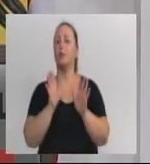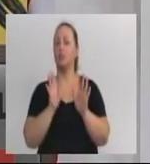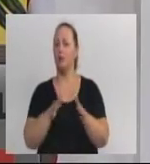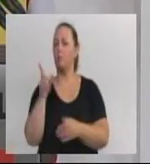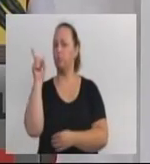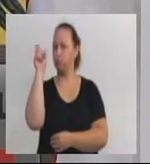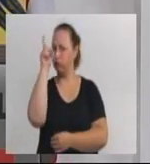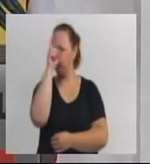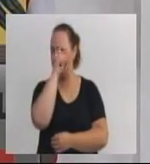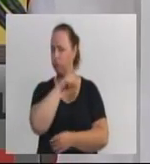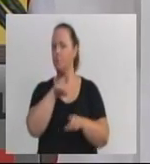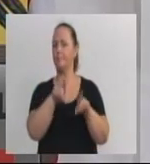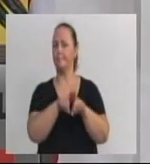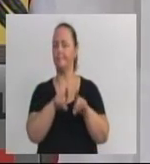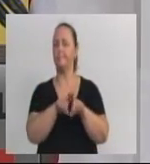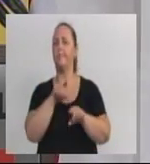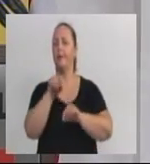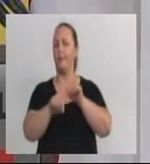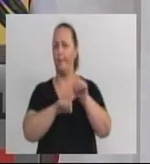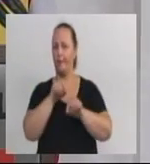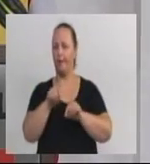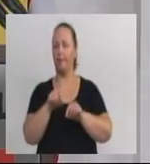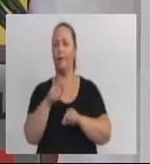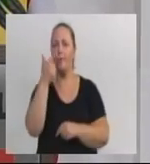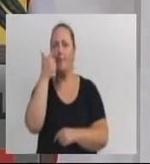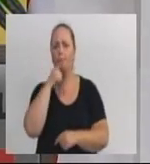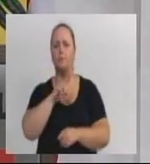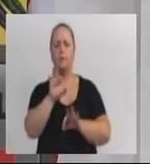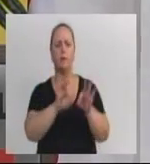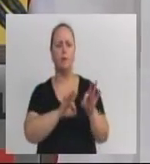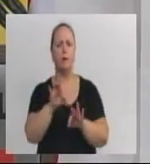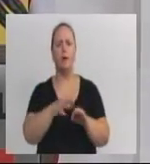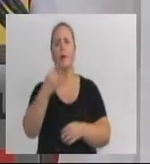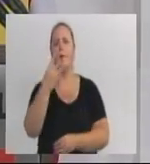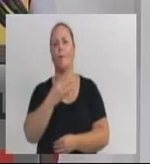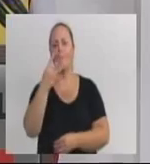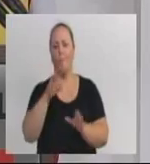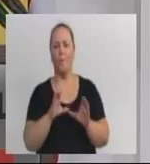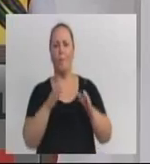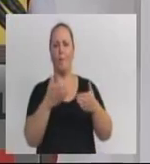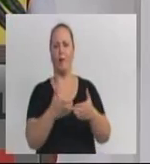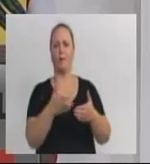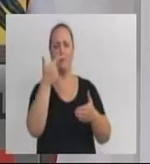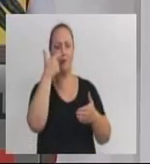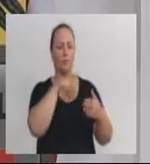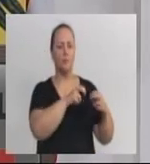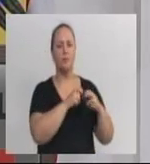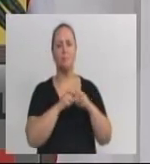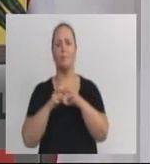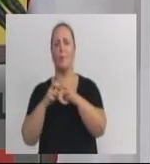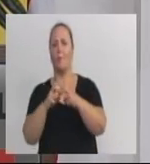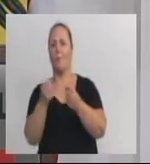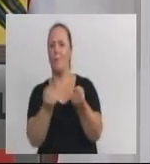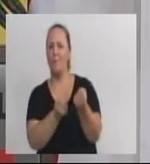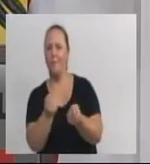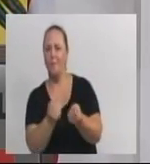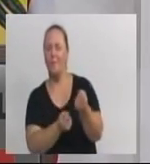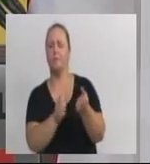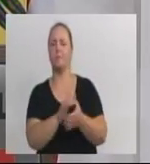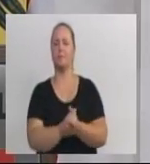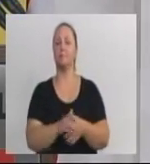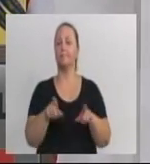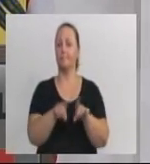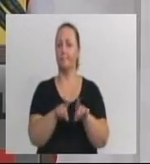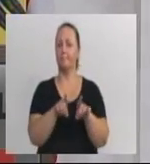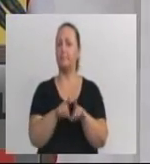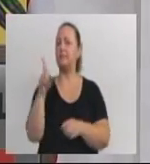dificuldades também para essa 4ª conferência com a questão de transporte, que agora foi resolvido, na dificuldade